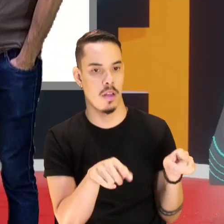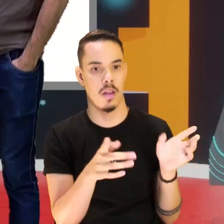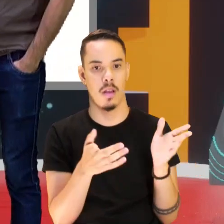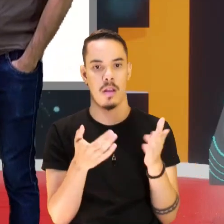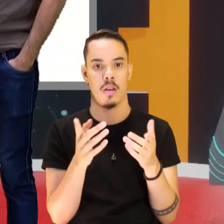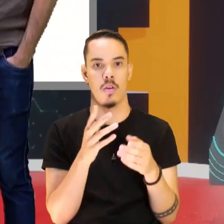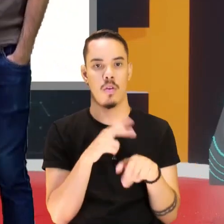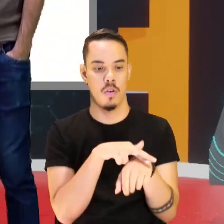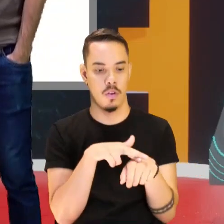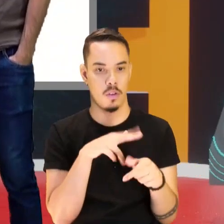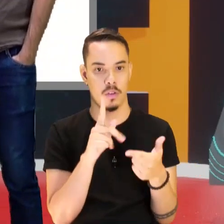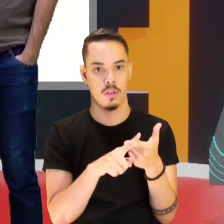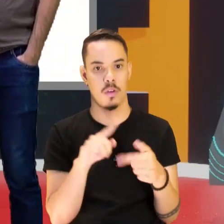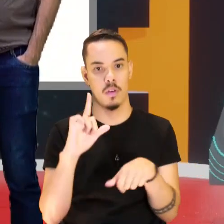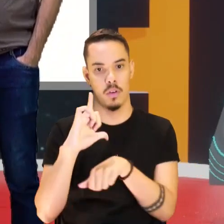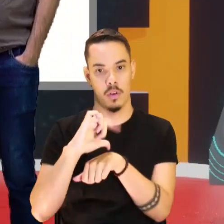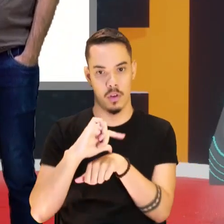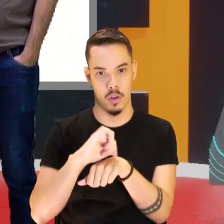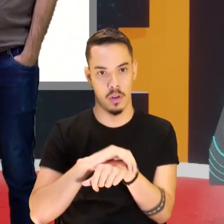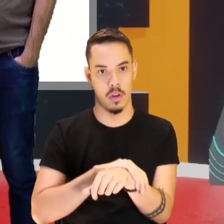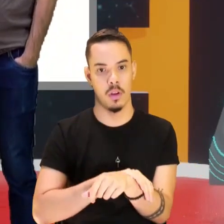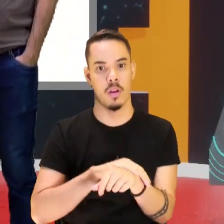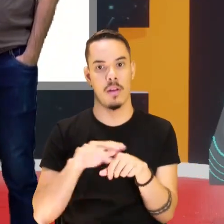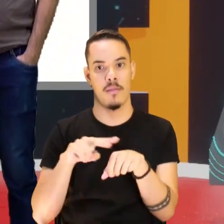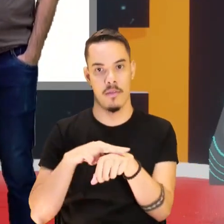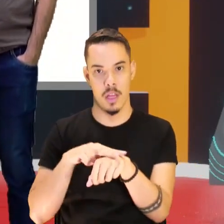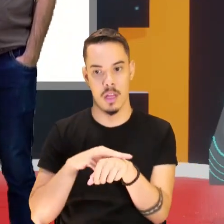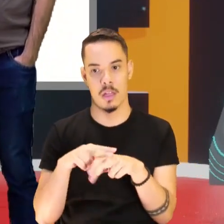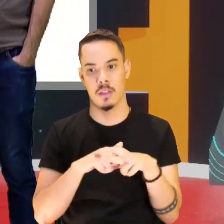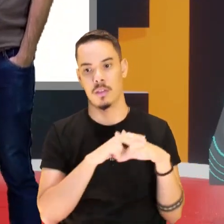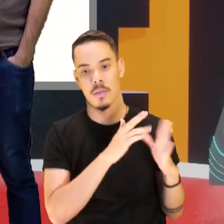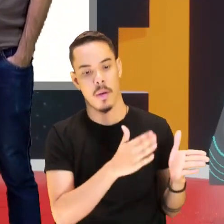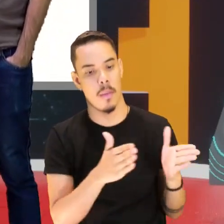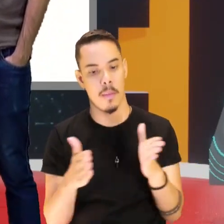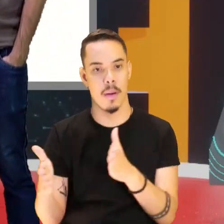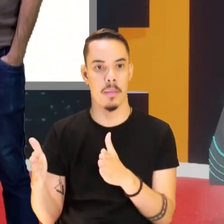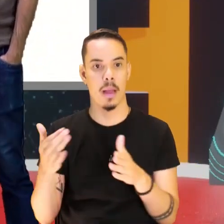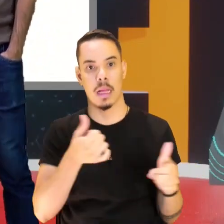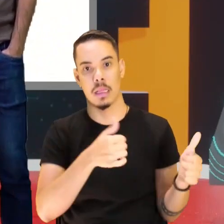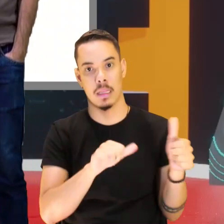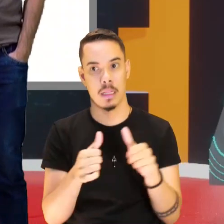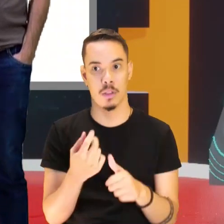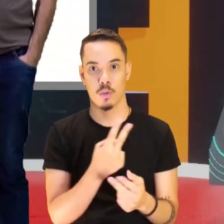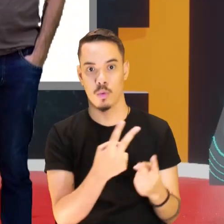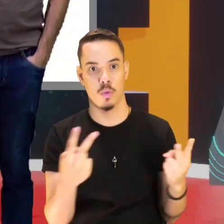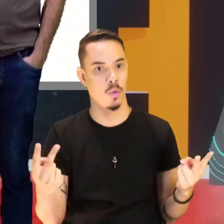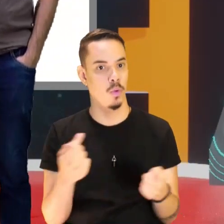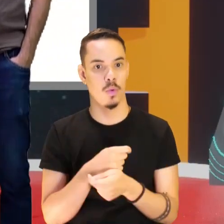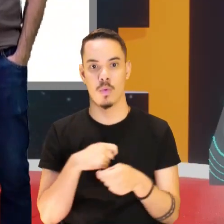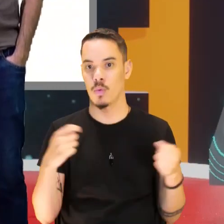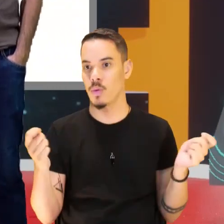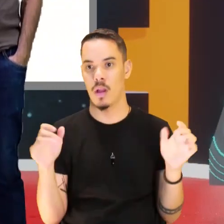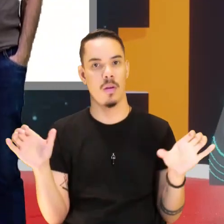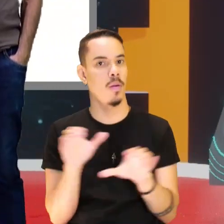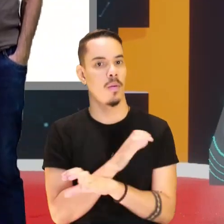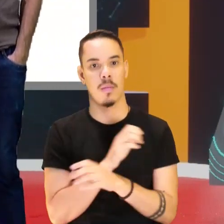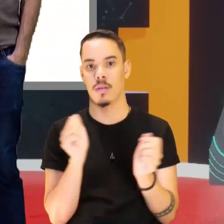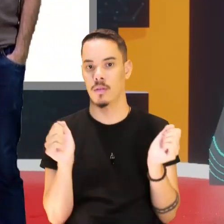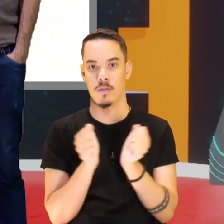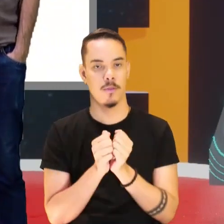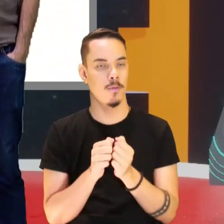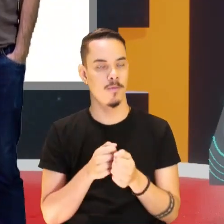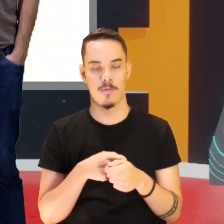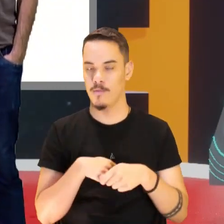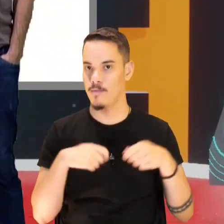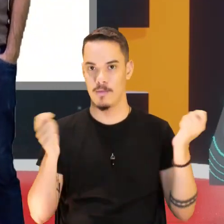roxinho A análise das horas com os dias a gente porque porque a gente tá analisando de duas em duas não tem como fazer análise completa das três grandezas